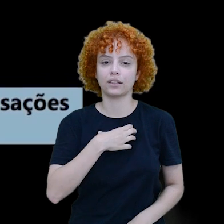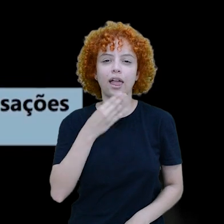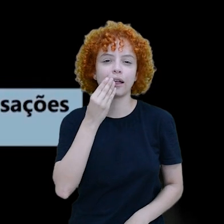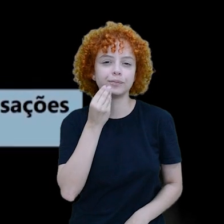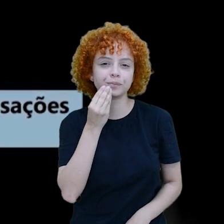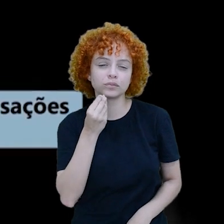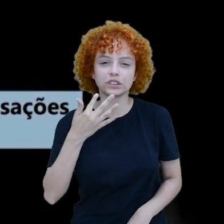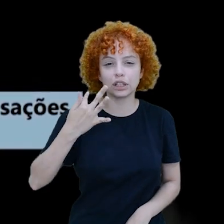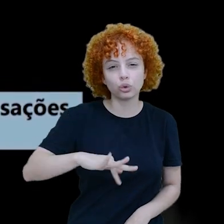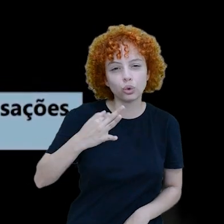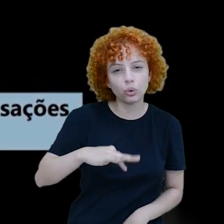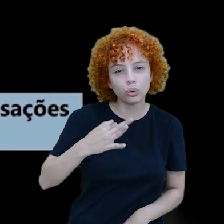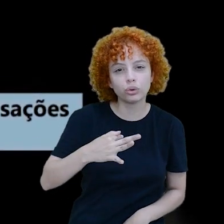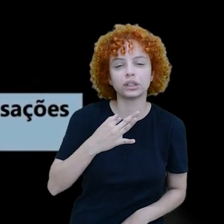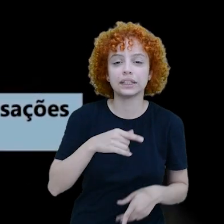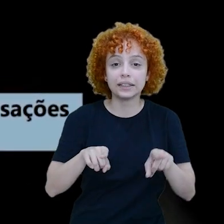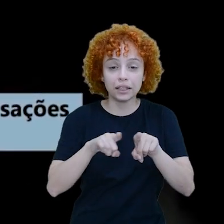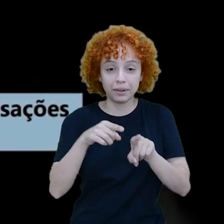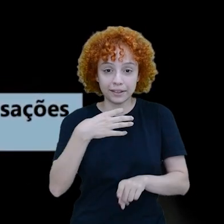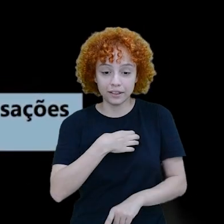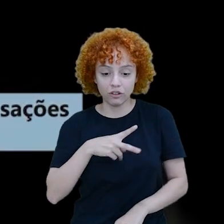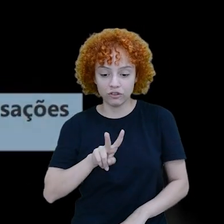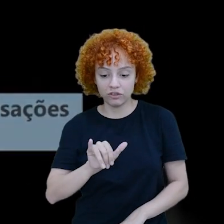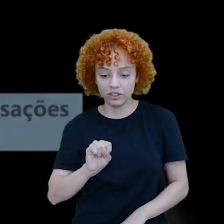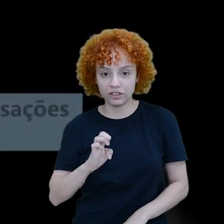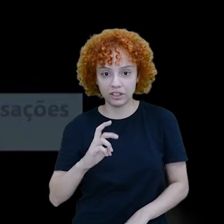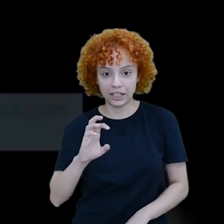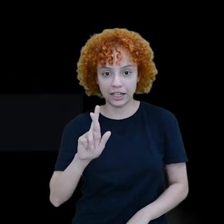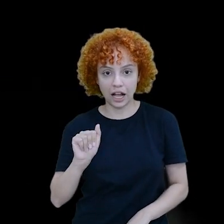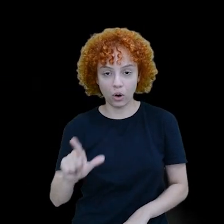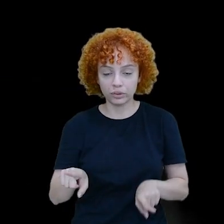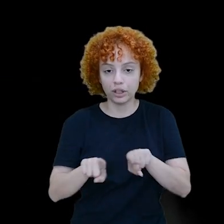o sabor, a dor e também as sensações viscerais e